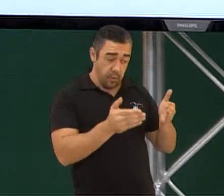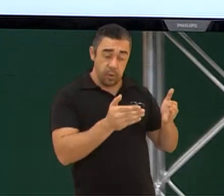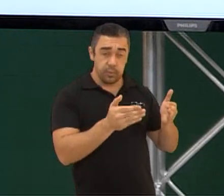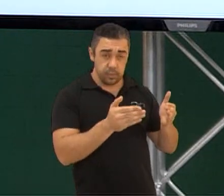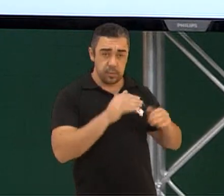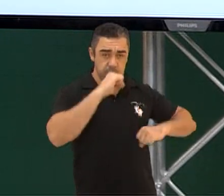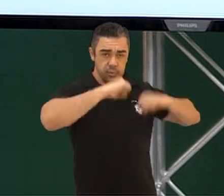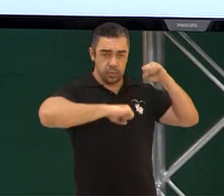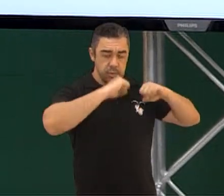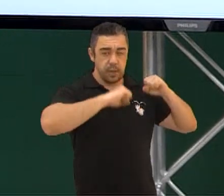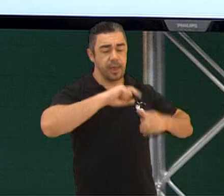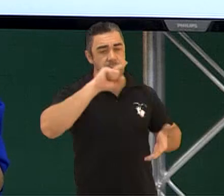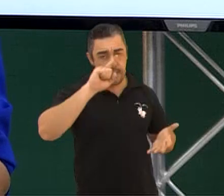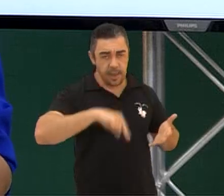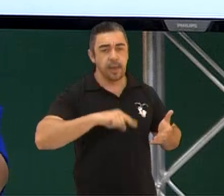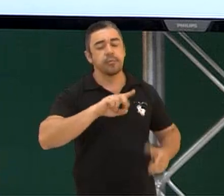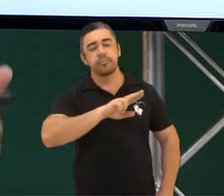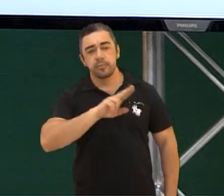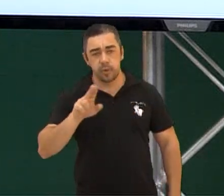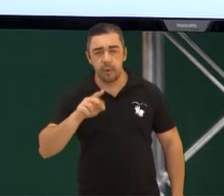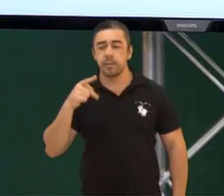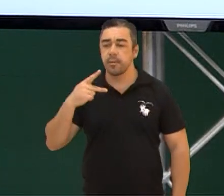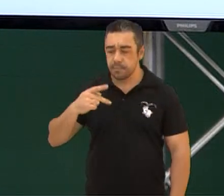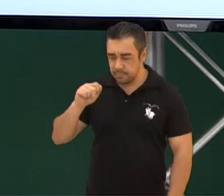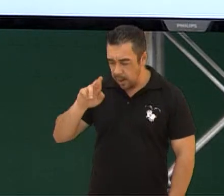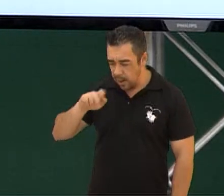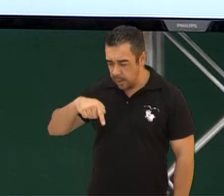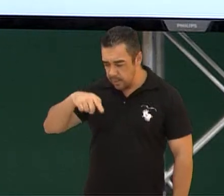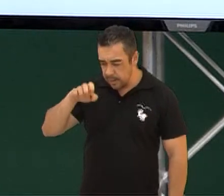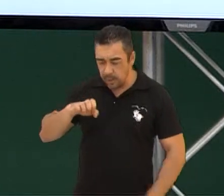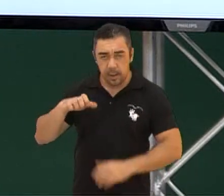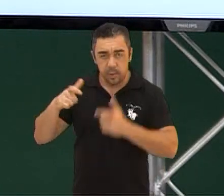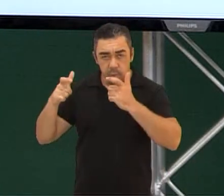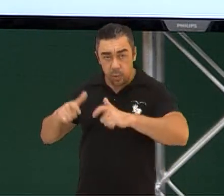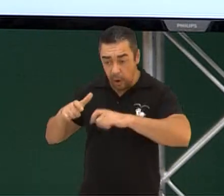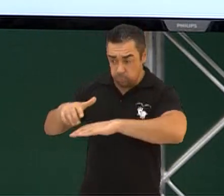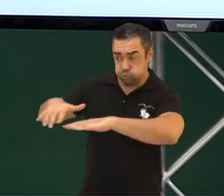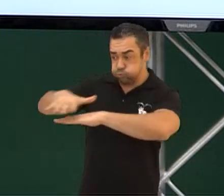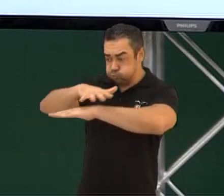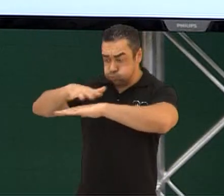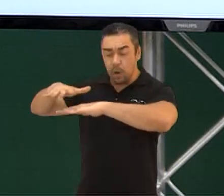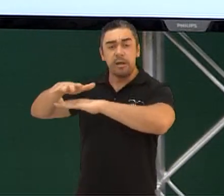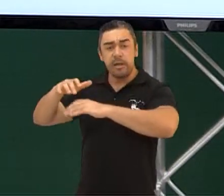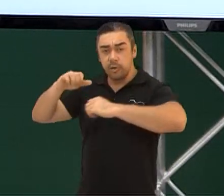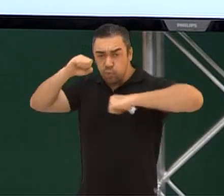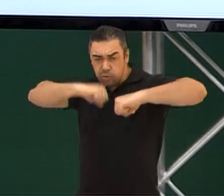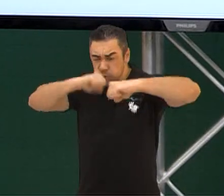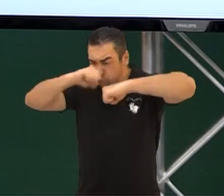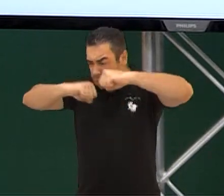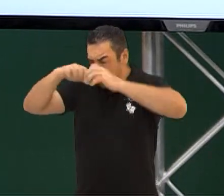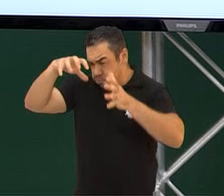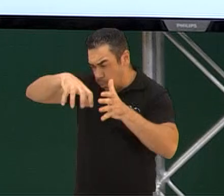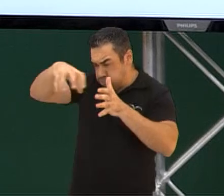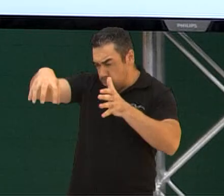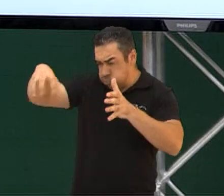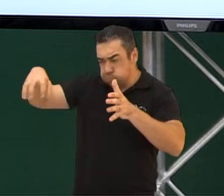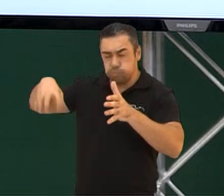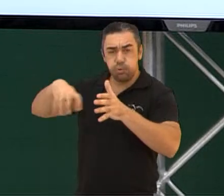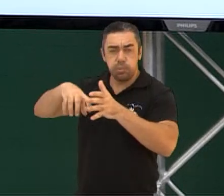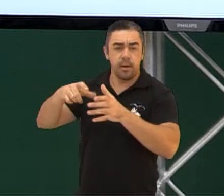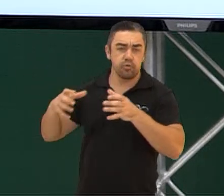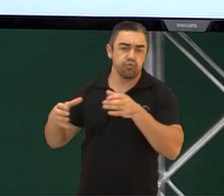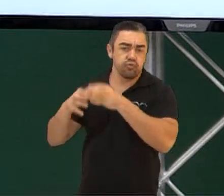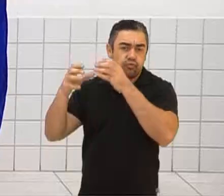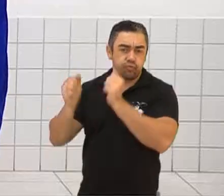mais indústrias, e são nesses onde nós temos, então, a questão de parques industriais, né? Então, a localidade ali, alguns tipos de indústrias, né, localizadas no